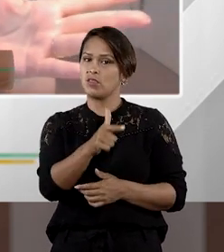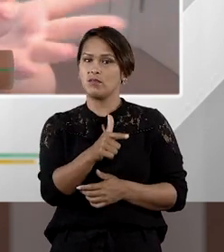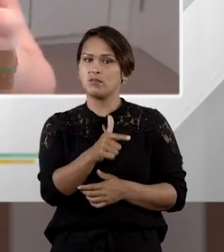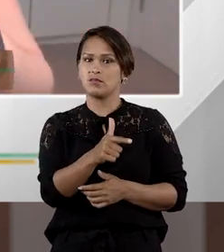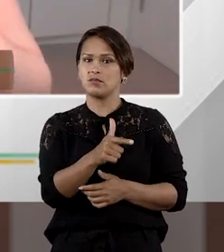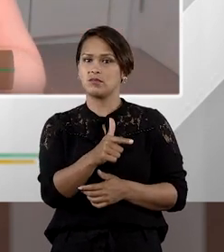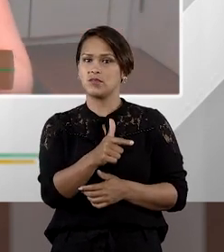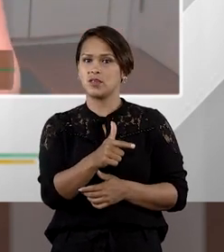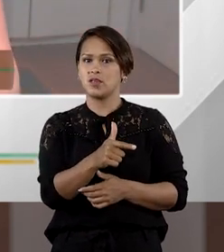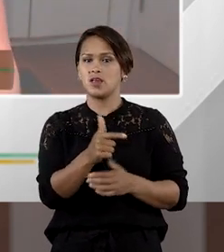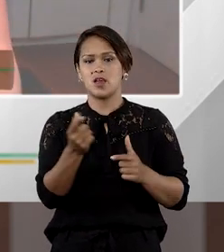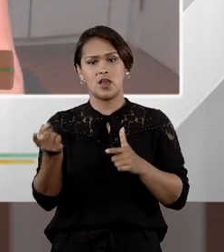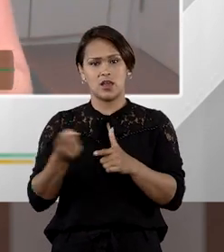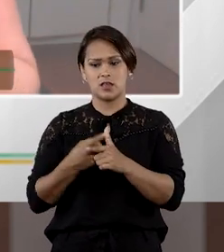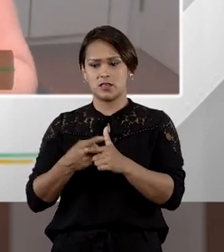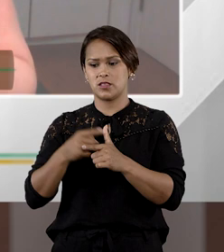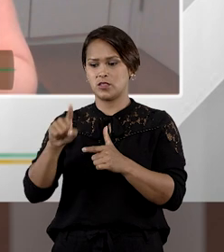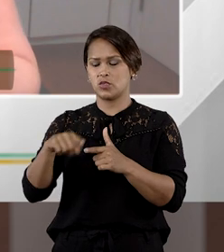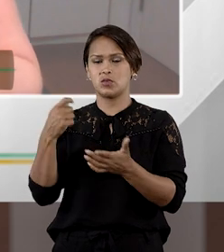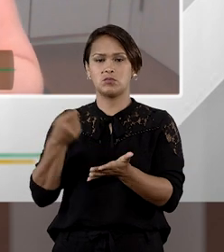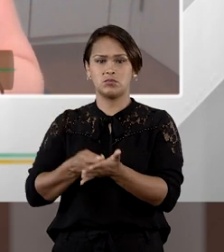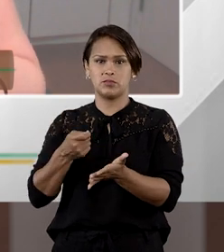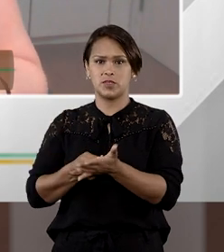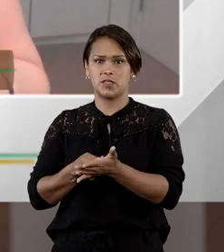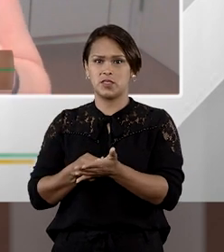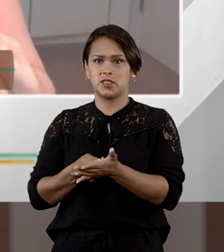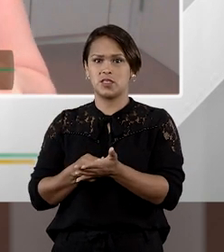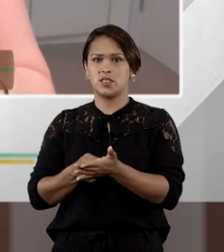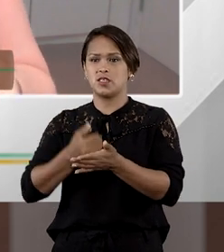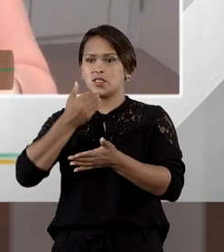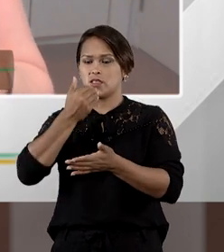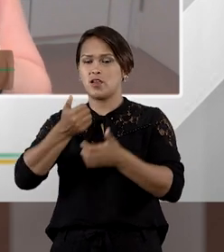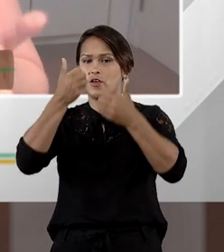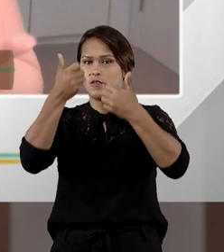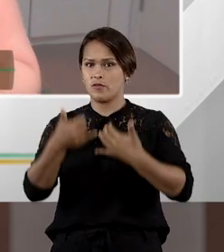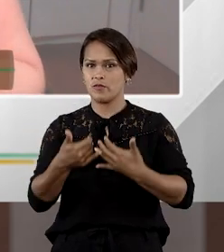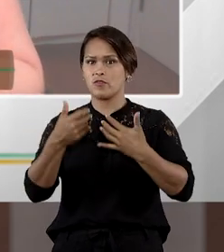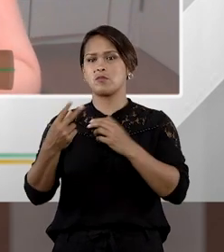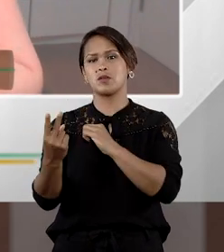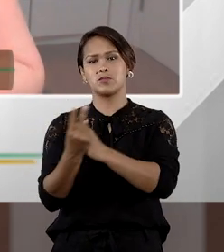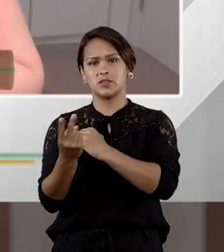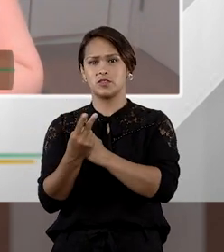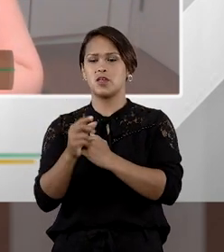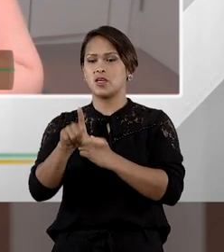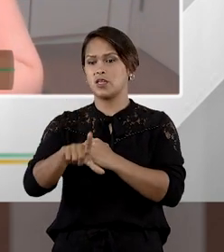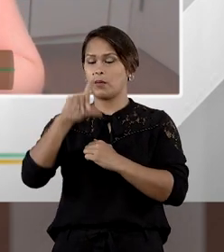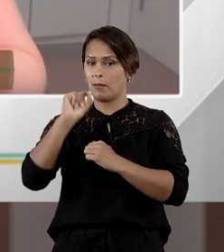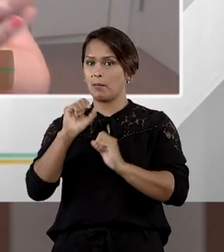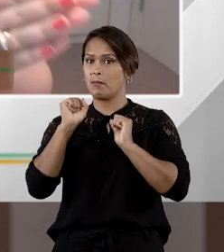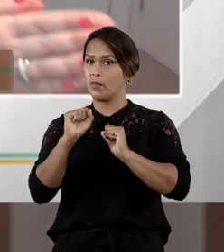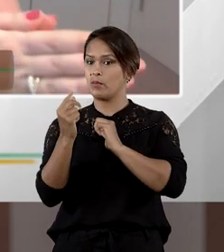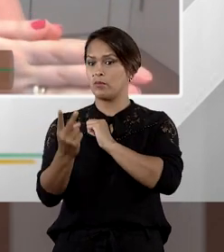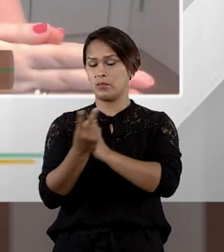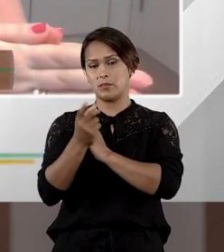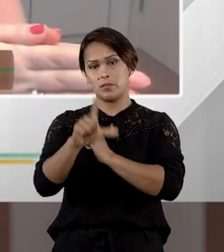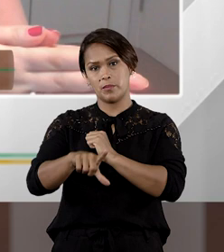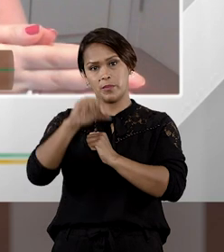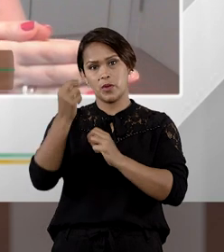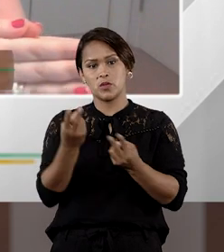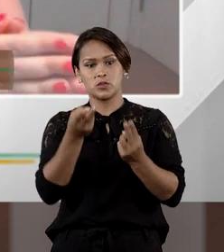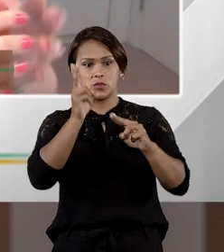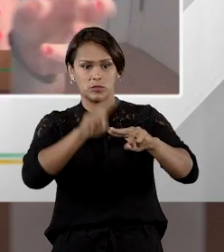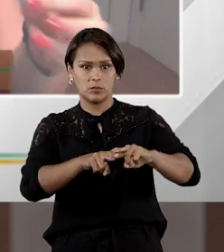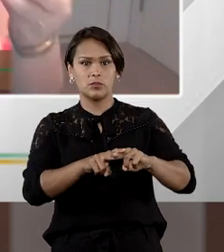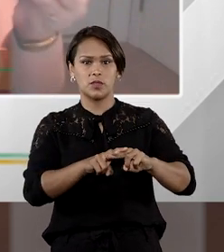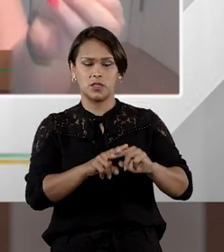precisa. Né? A parte credora aqui, que está sendo então vocalizada aí, né, pela sua guardiã, tem a escolha, ela pode pedir o cumprimento sob